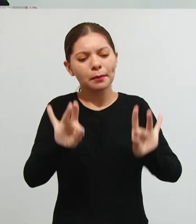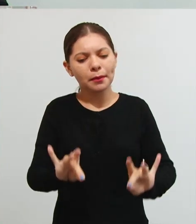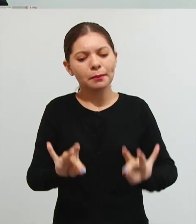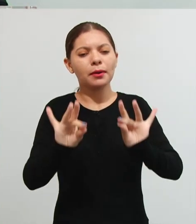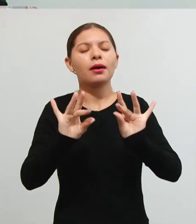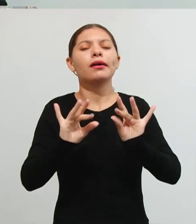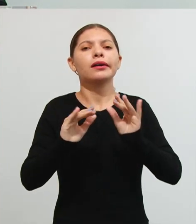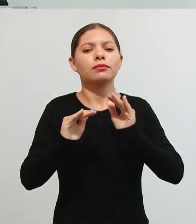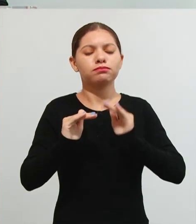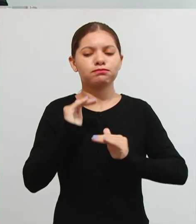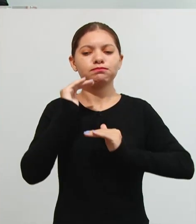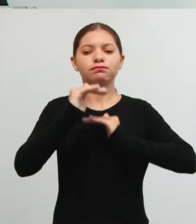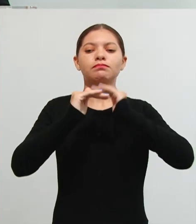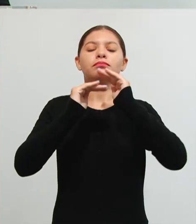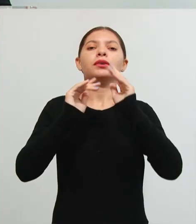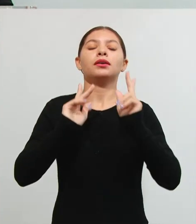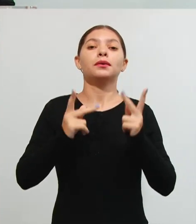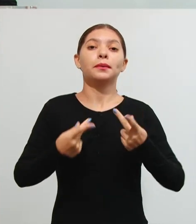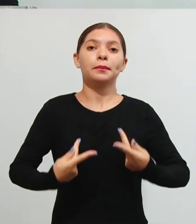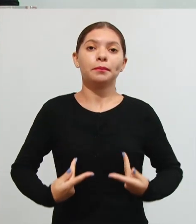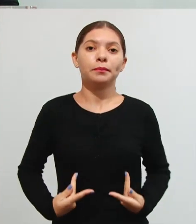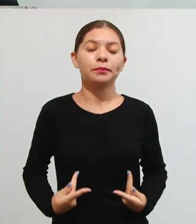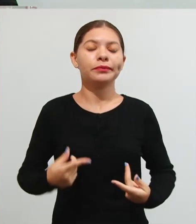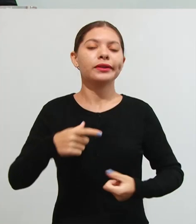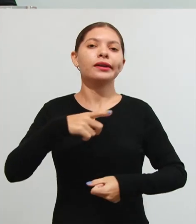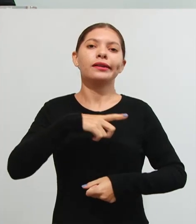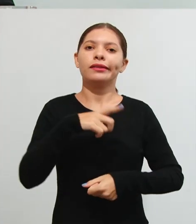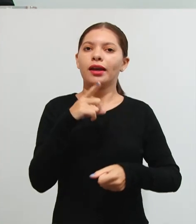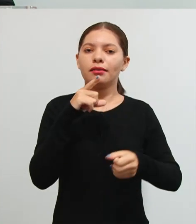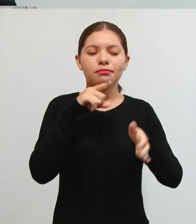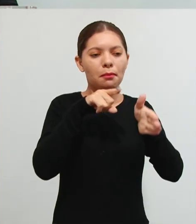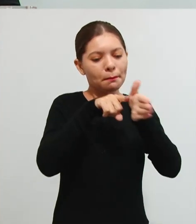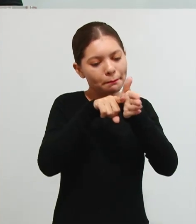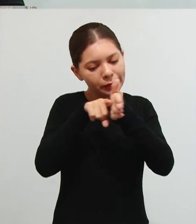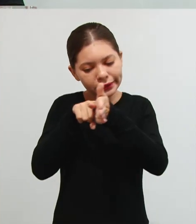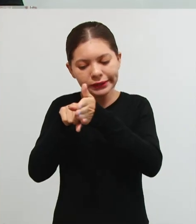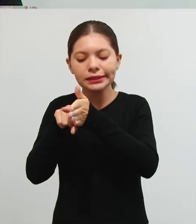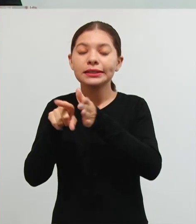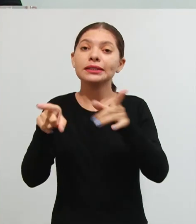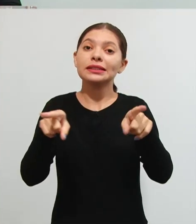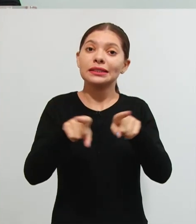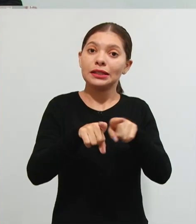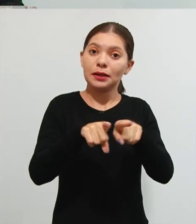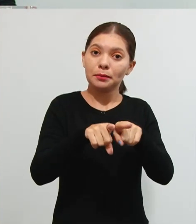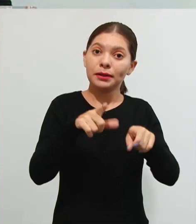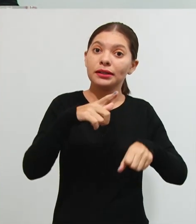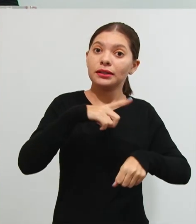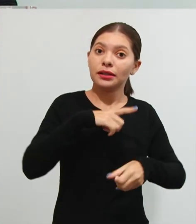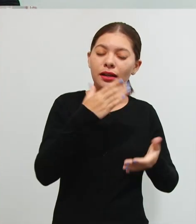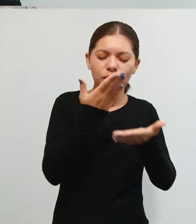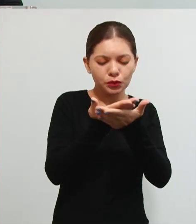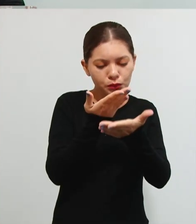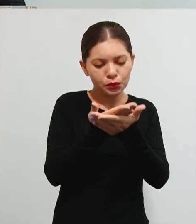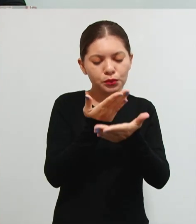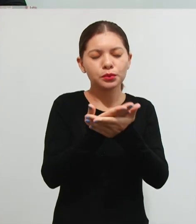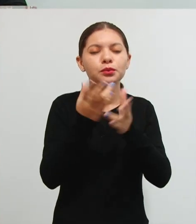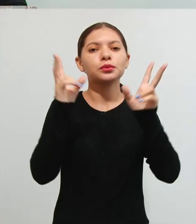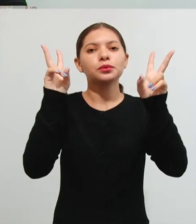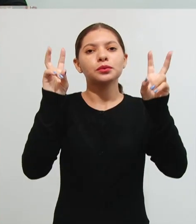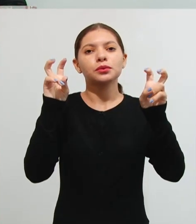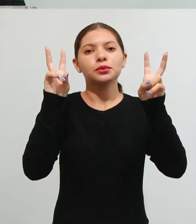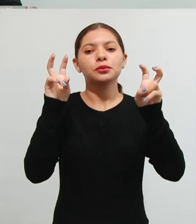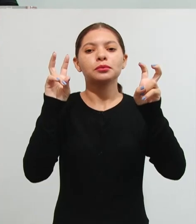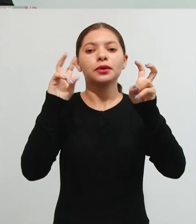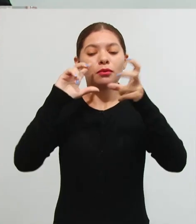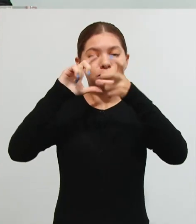desenvolvimento humano, Então, nós temos pesquisas, temos estudos a respeito desse transtorno do desenvolvimento